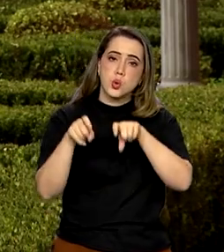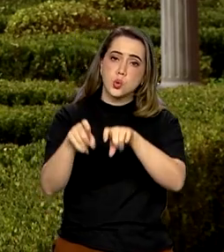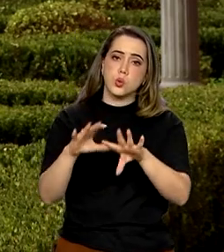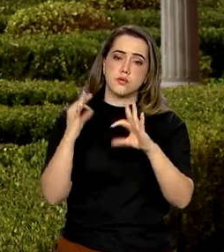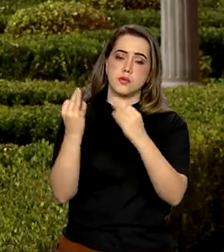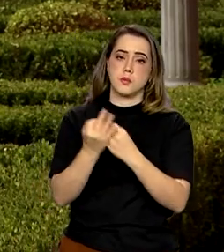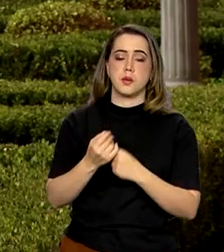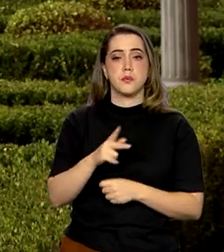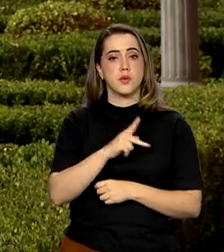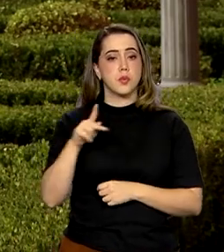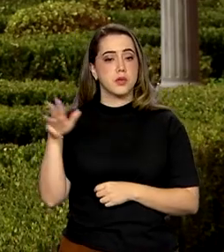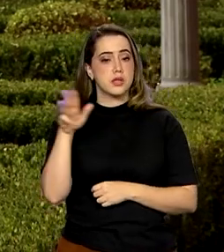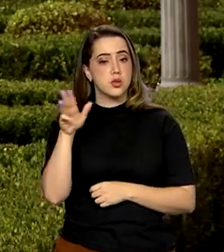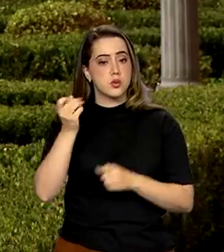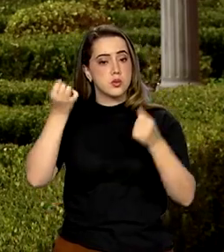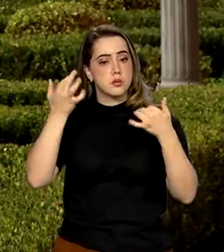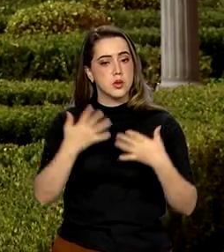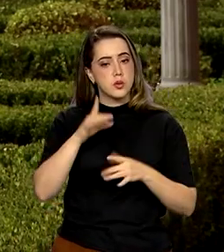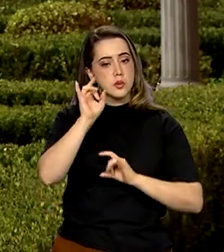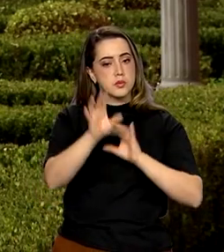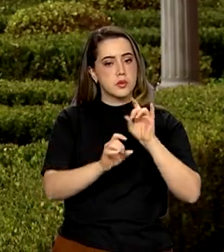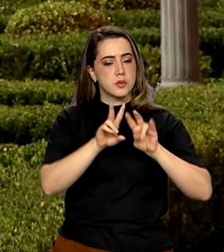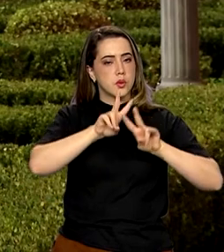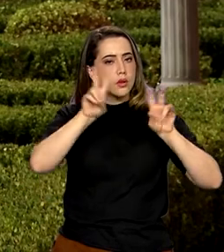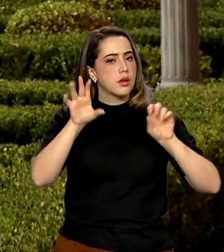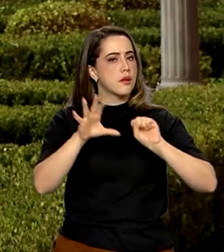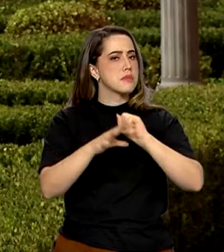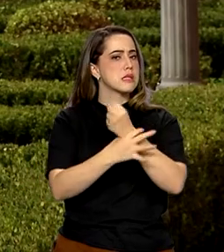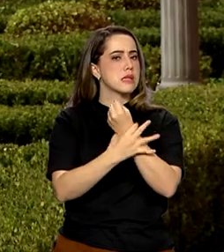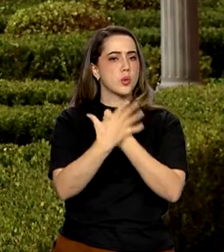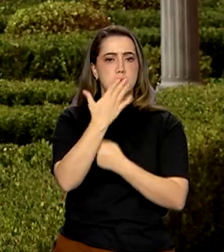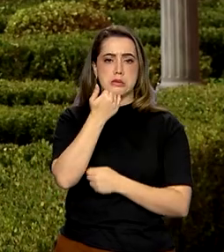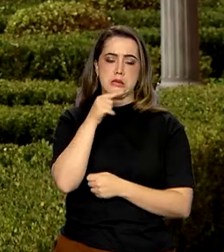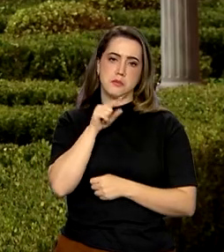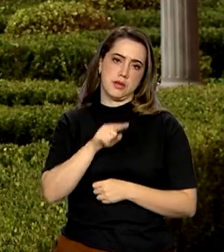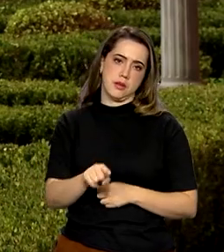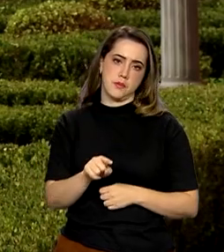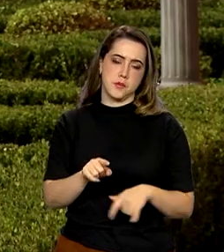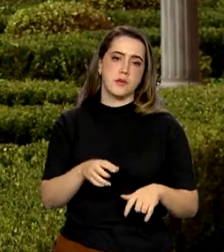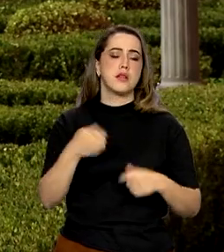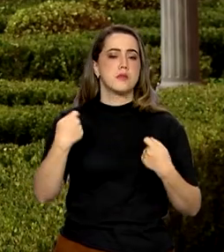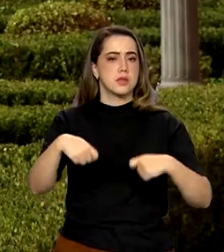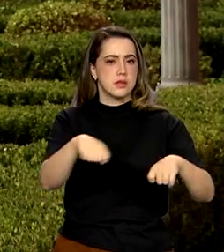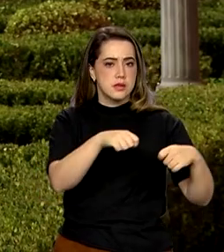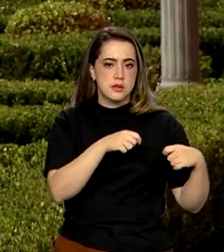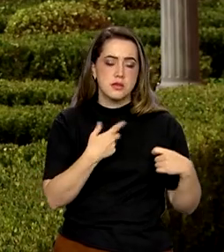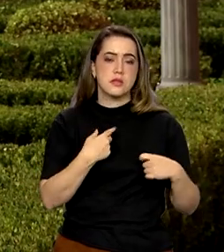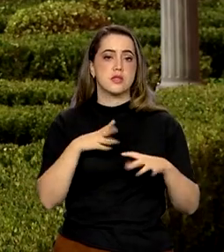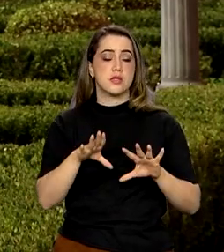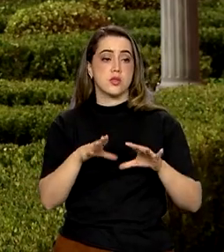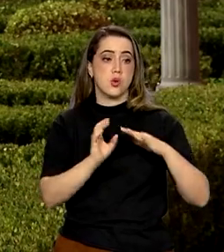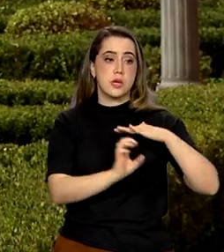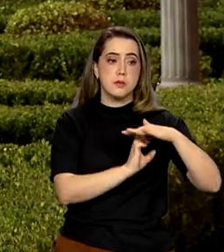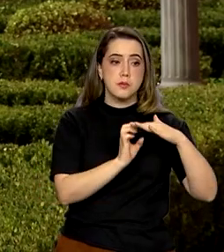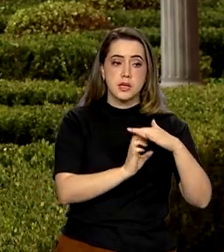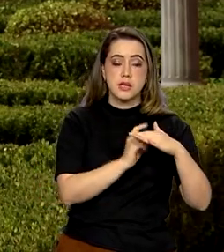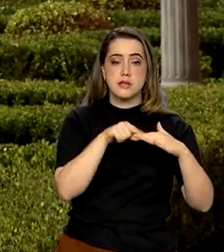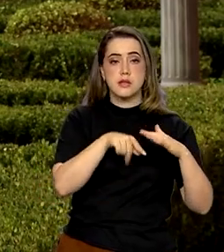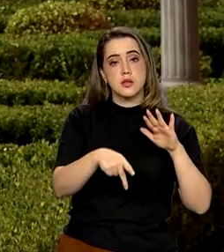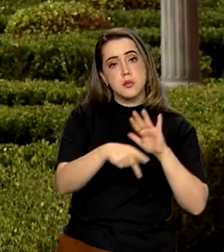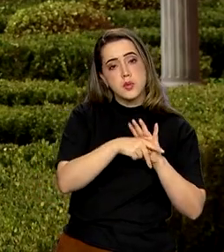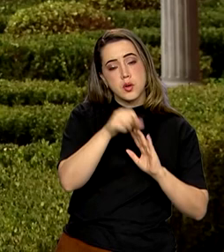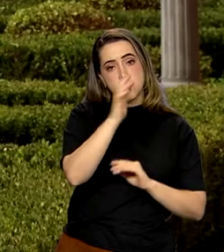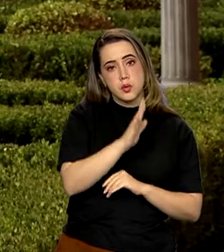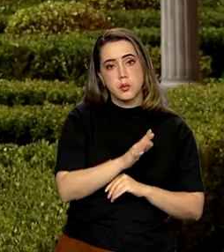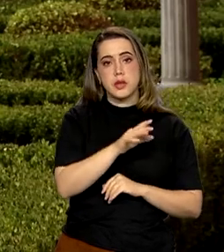presidente Lula destacou especialmente a questão da segurança alimentar e defendeu que empresas brasileiras como a Conab